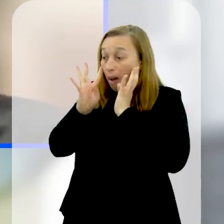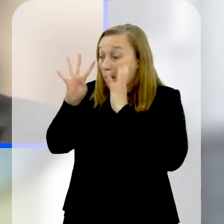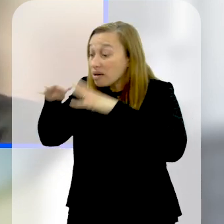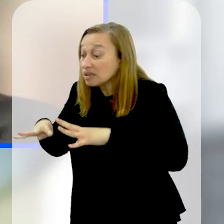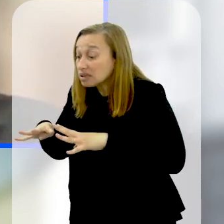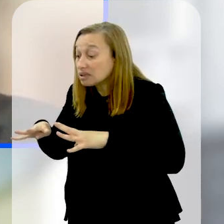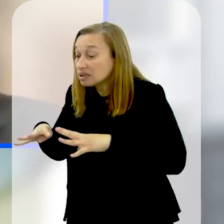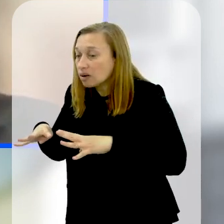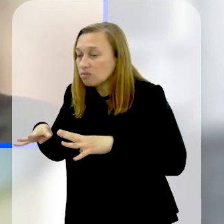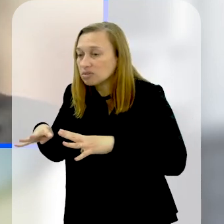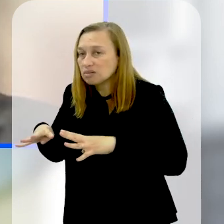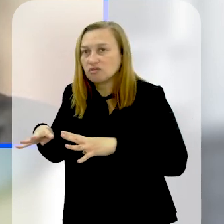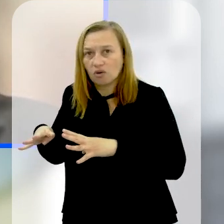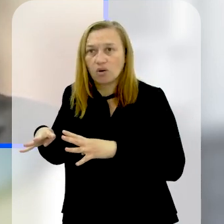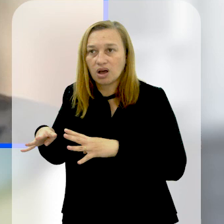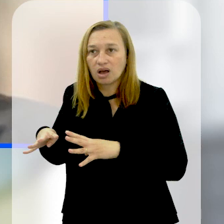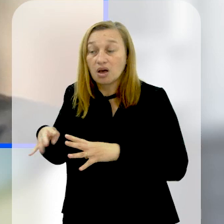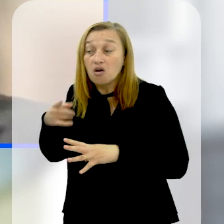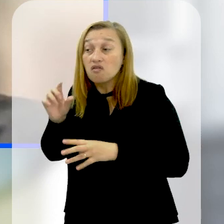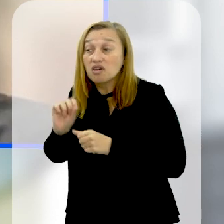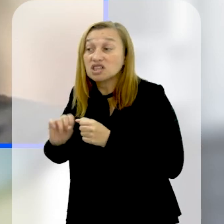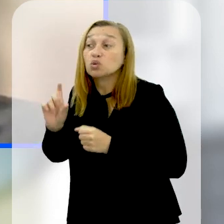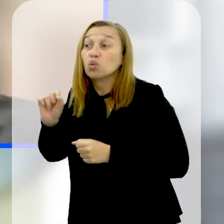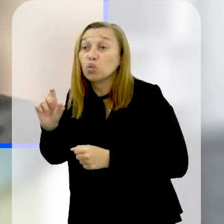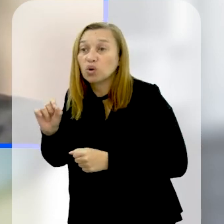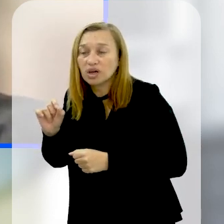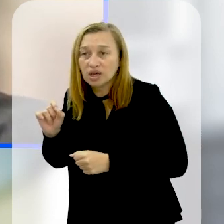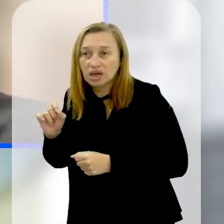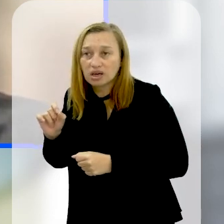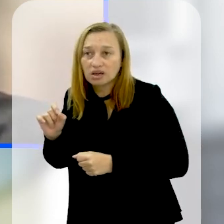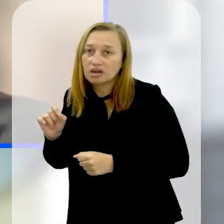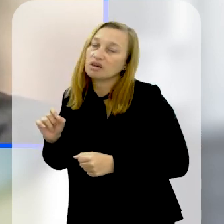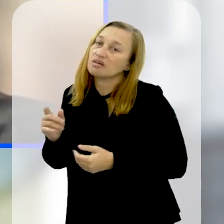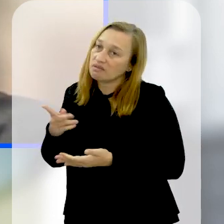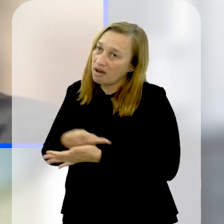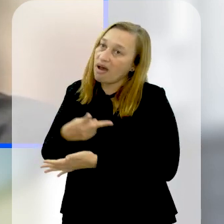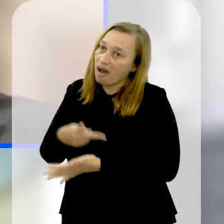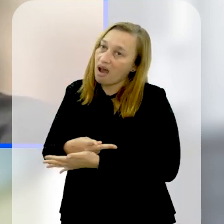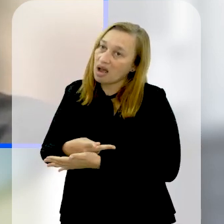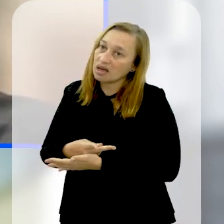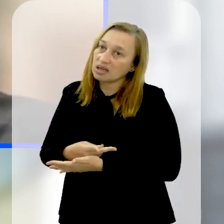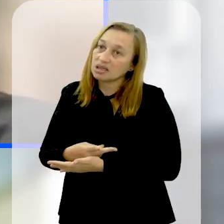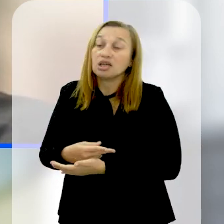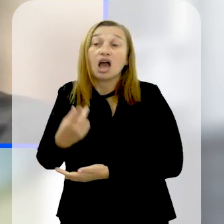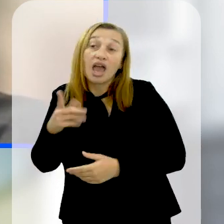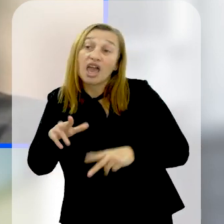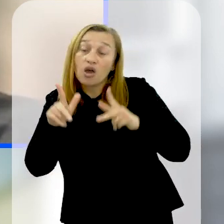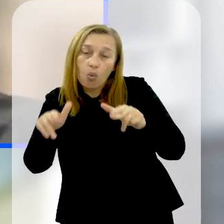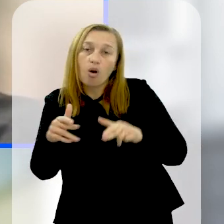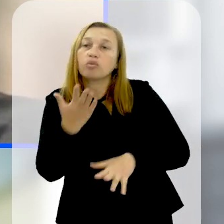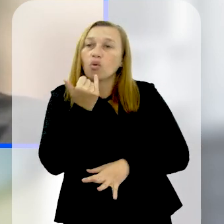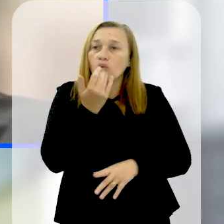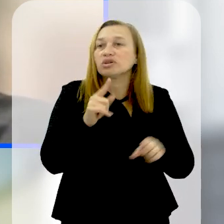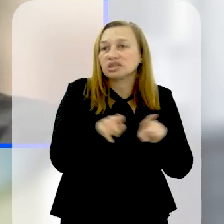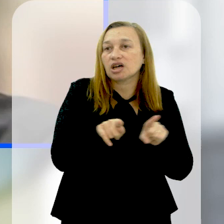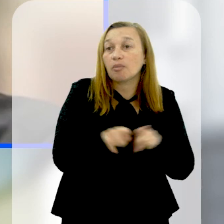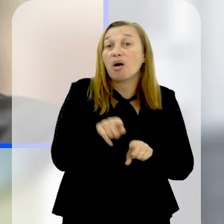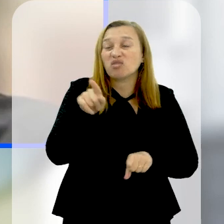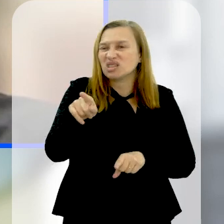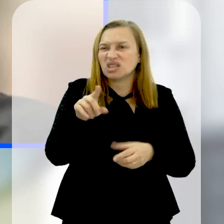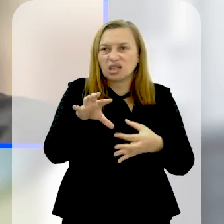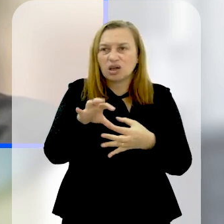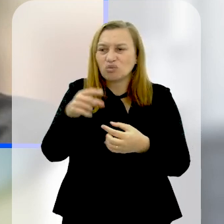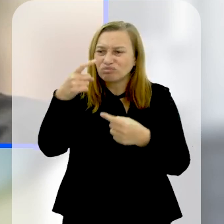parar para ter essa percepção do que a gente está fazendo, a gente acaba fazendo coisas erradas. Isso vale para a alimentação